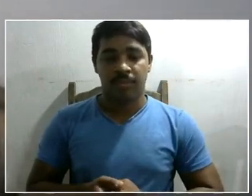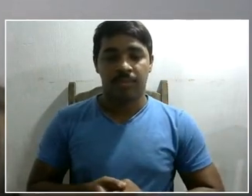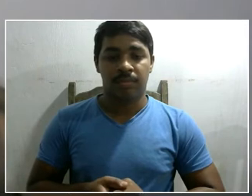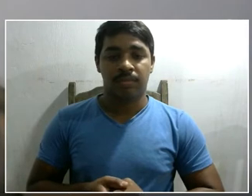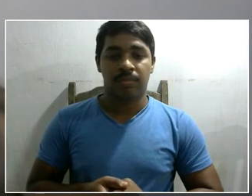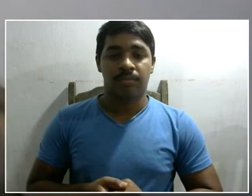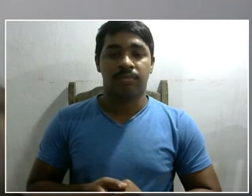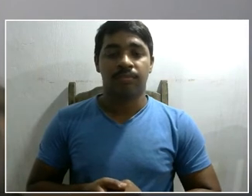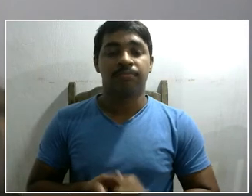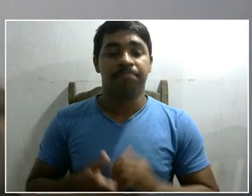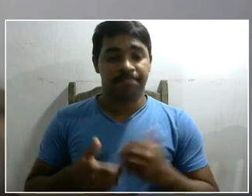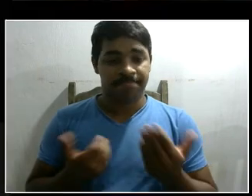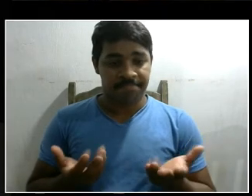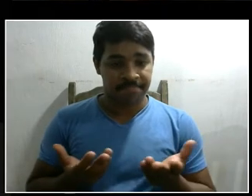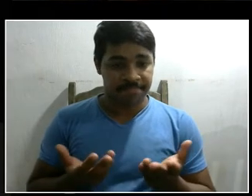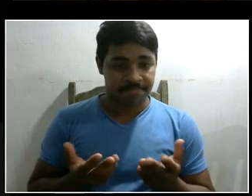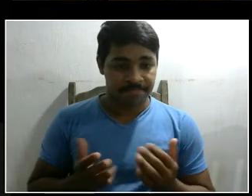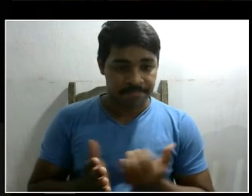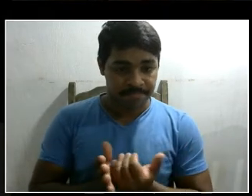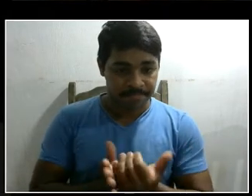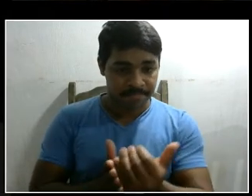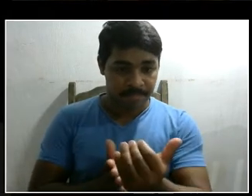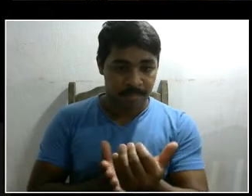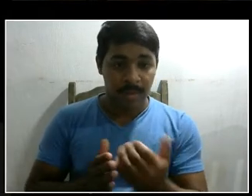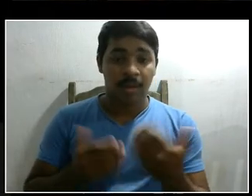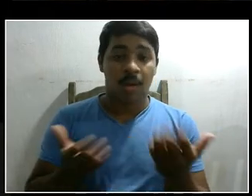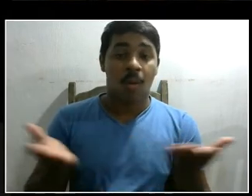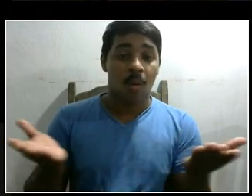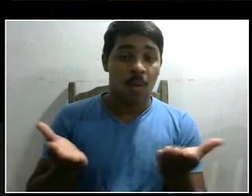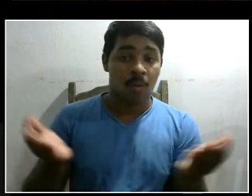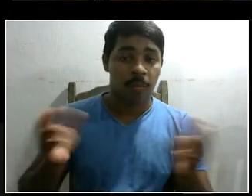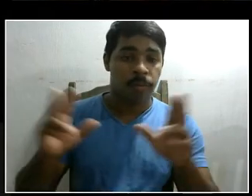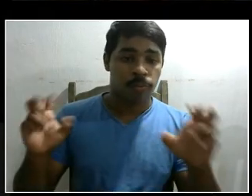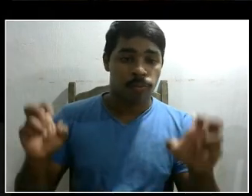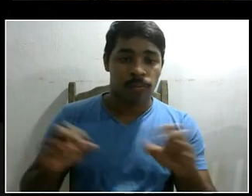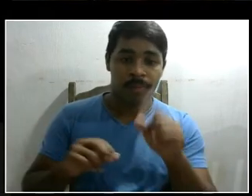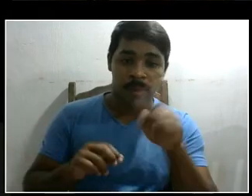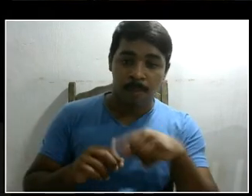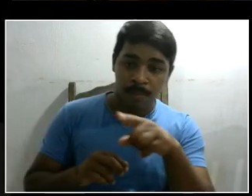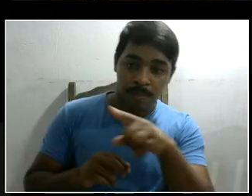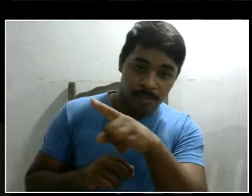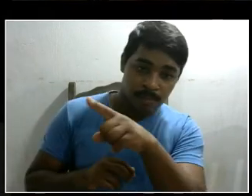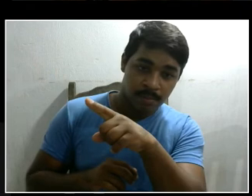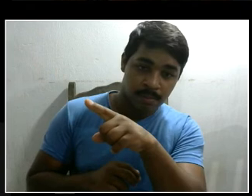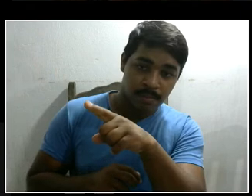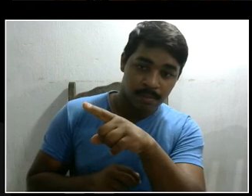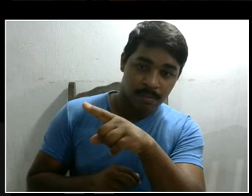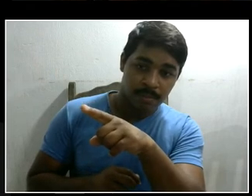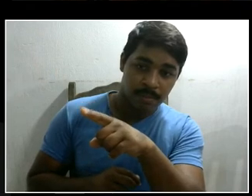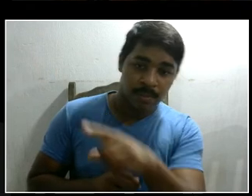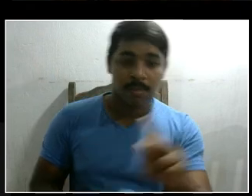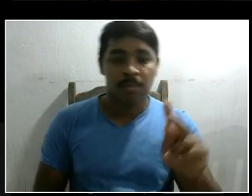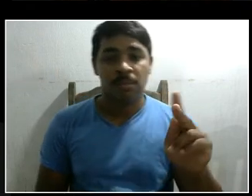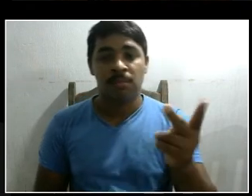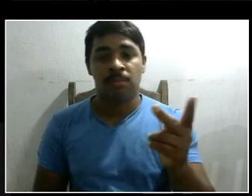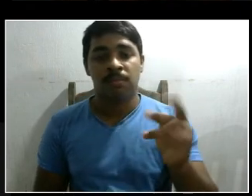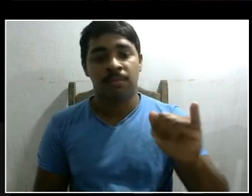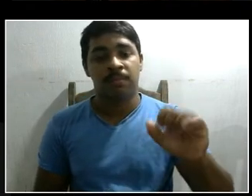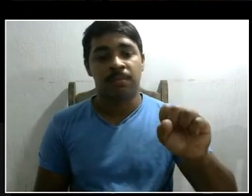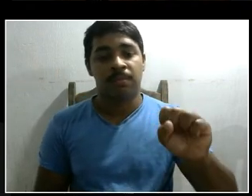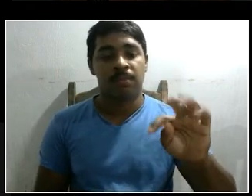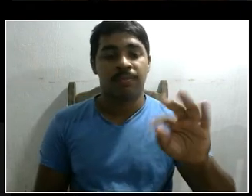Então, vamos lá. Então, como eu falei, nessa aula de hoje nós vamos estudar sobre histologia, tá? Tanto a histologia